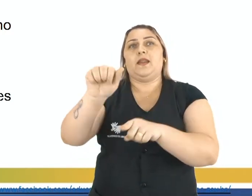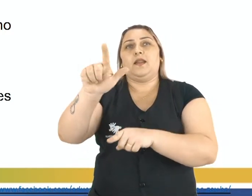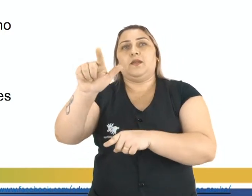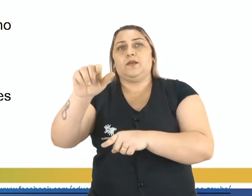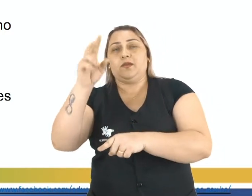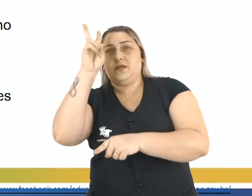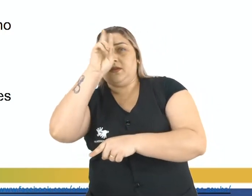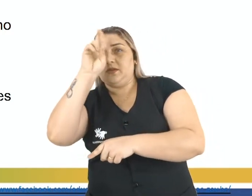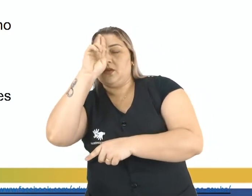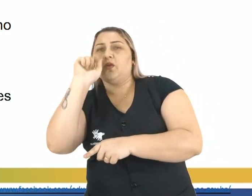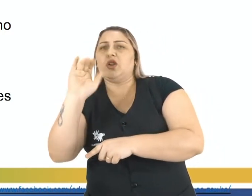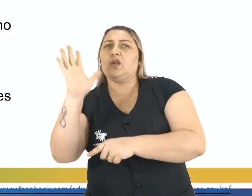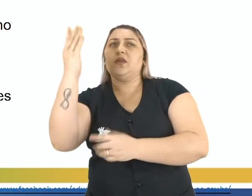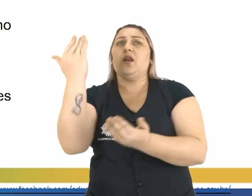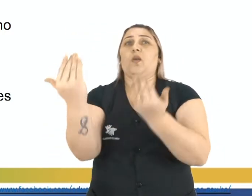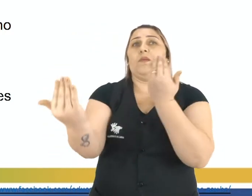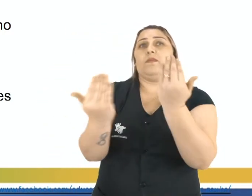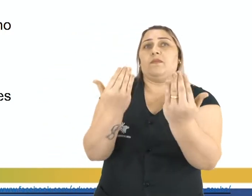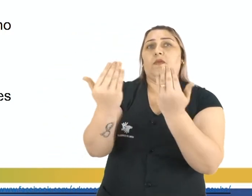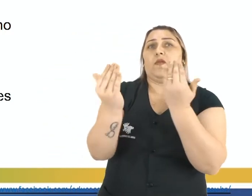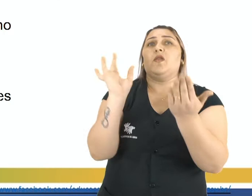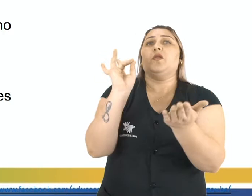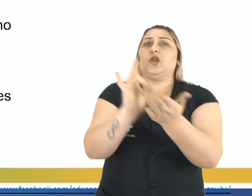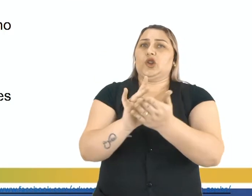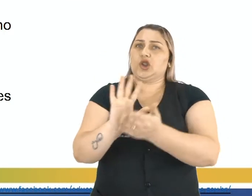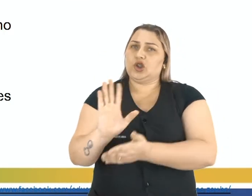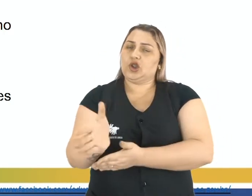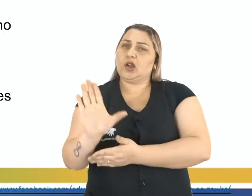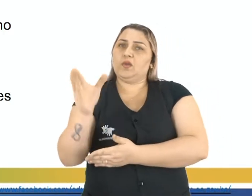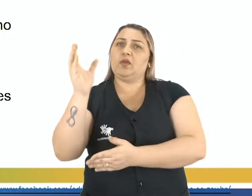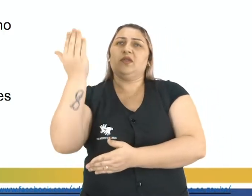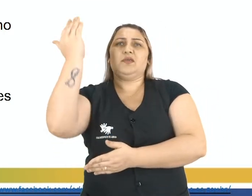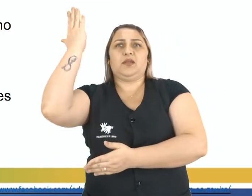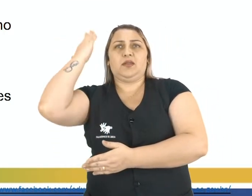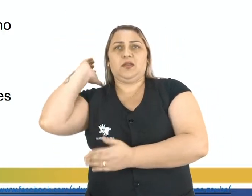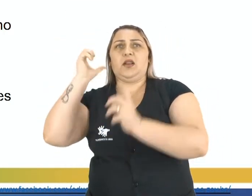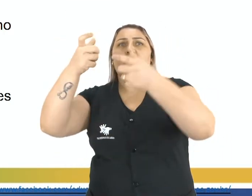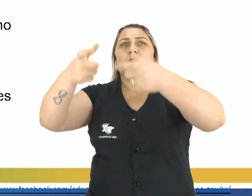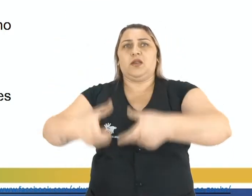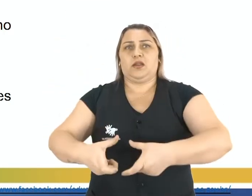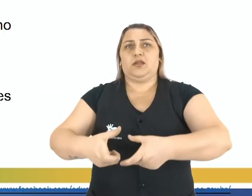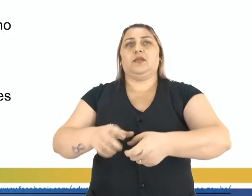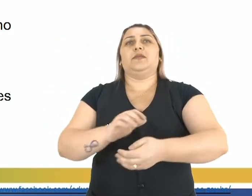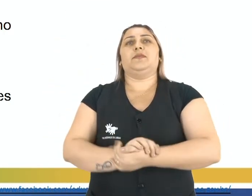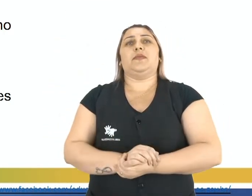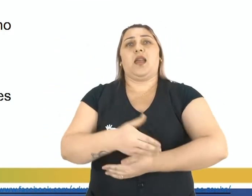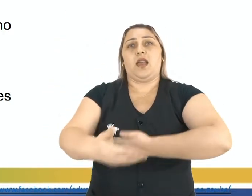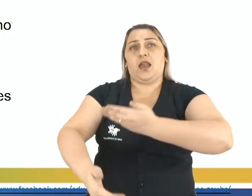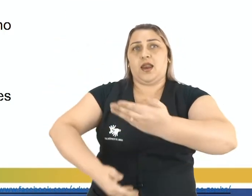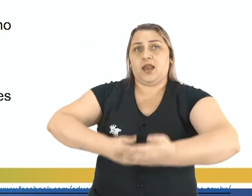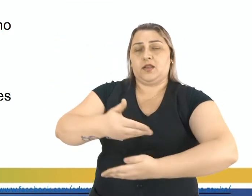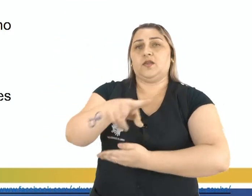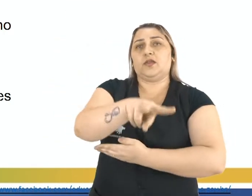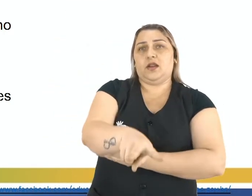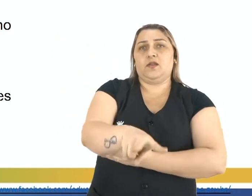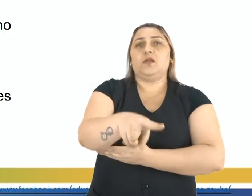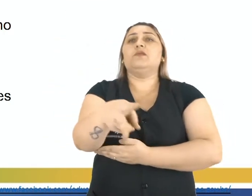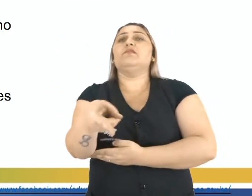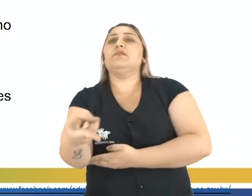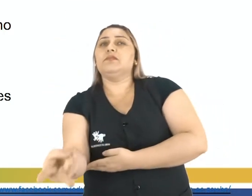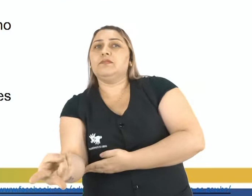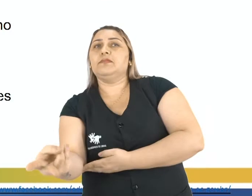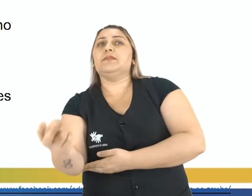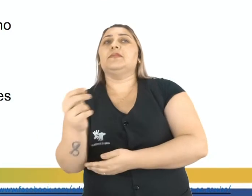alusões históricas e comprovações de fatos, situações de épocas ou lugares distintos, relação